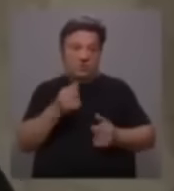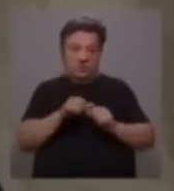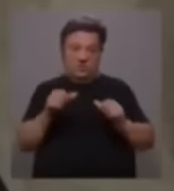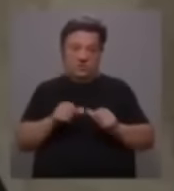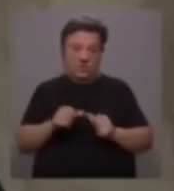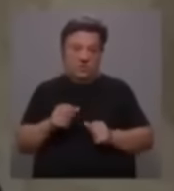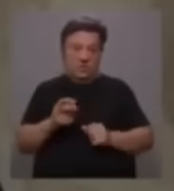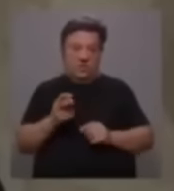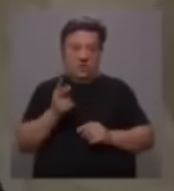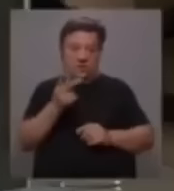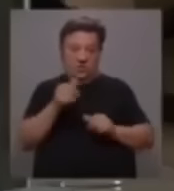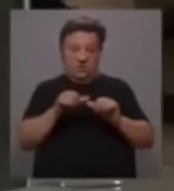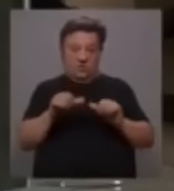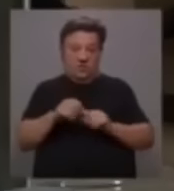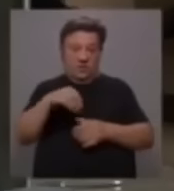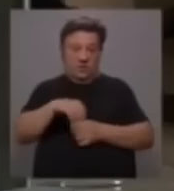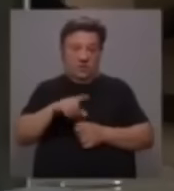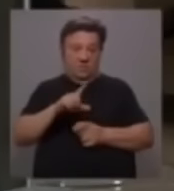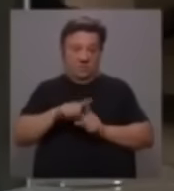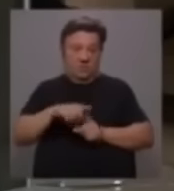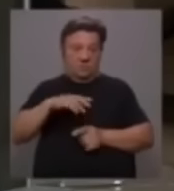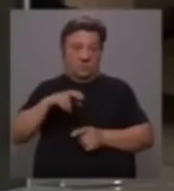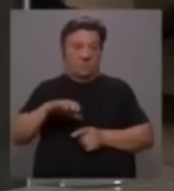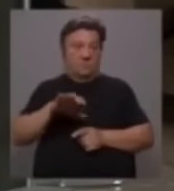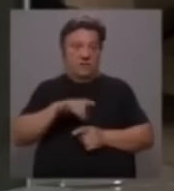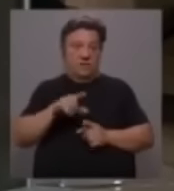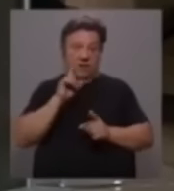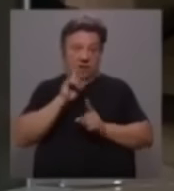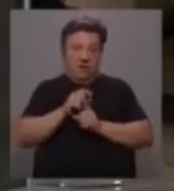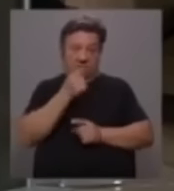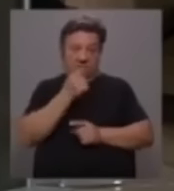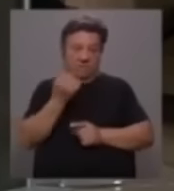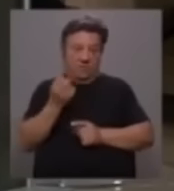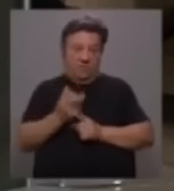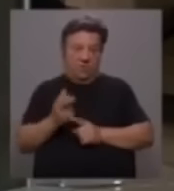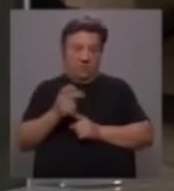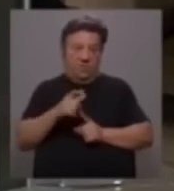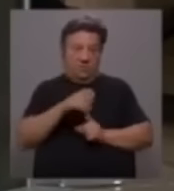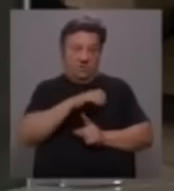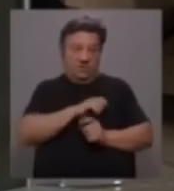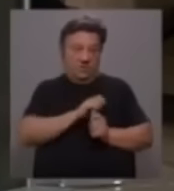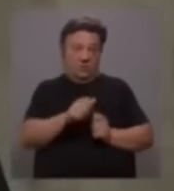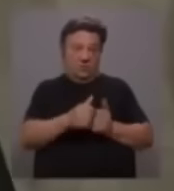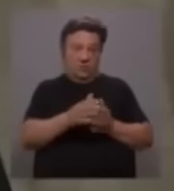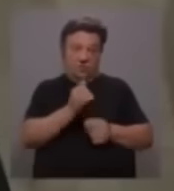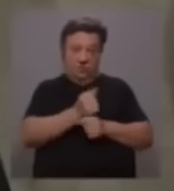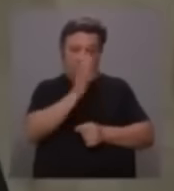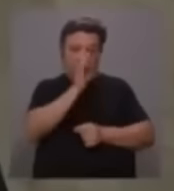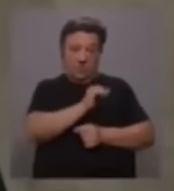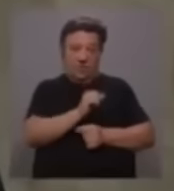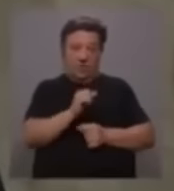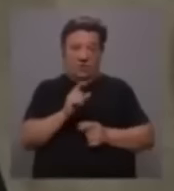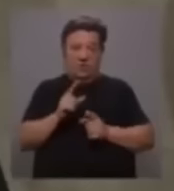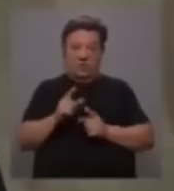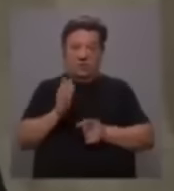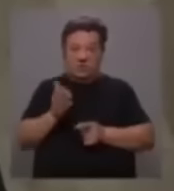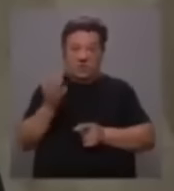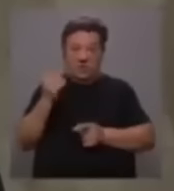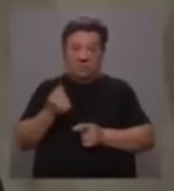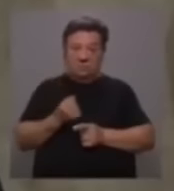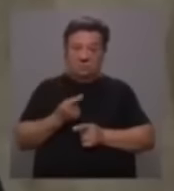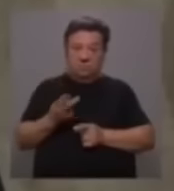temas dois temas dentro do mesmo país e ainda em maio houve aumento de salariais para toda a função pública enquanto já na altura